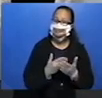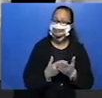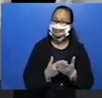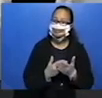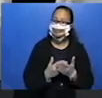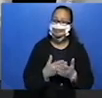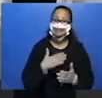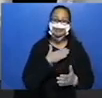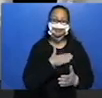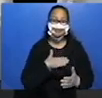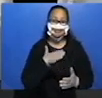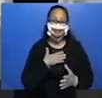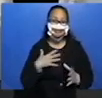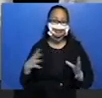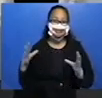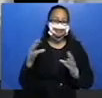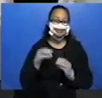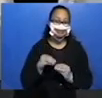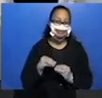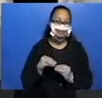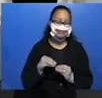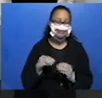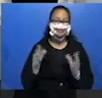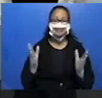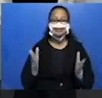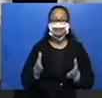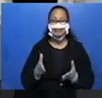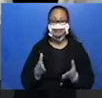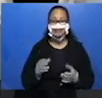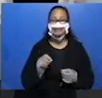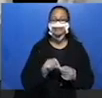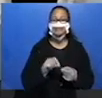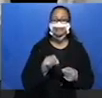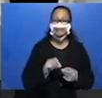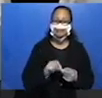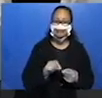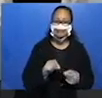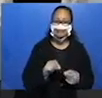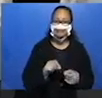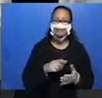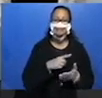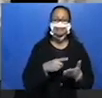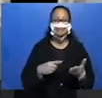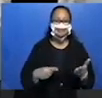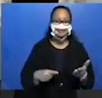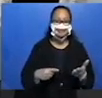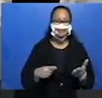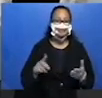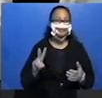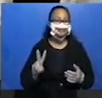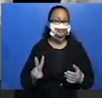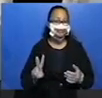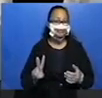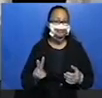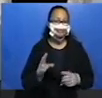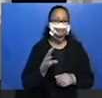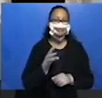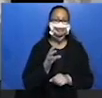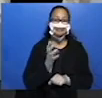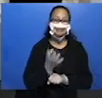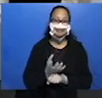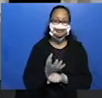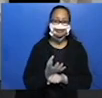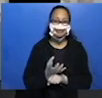revisão? Agora nós vamos fazer a abertura da nossa apostila 2 de português. Olha